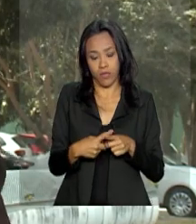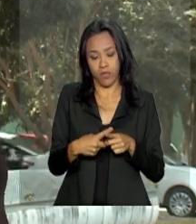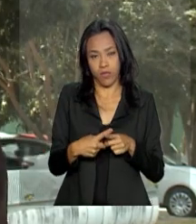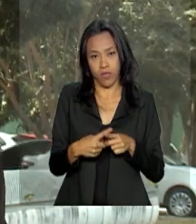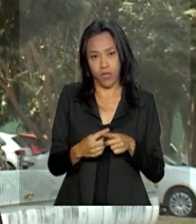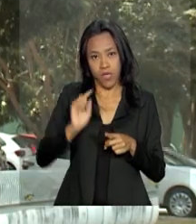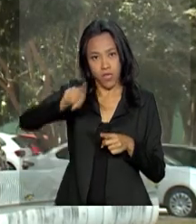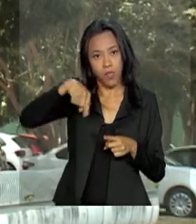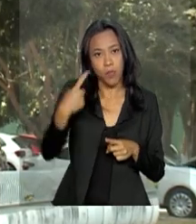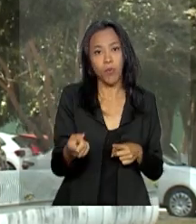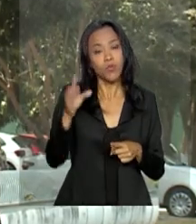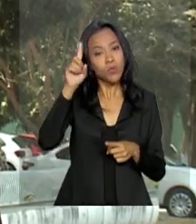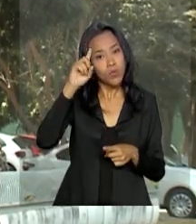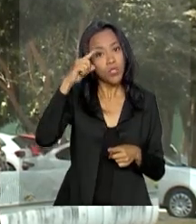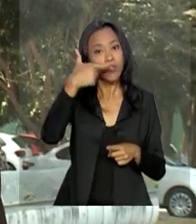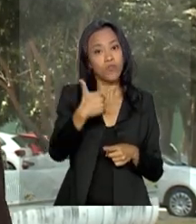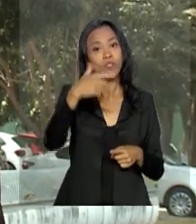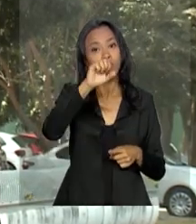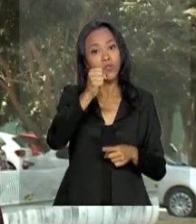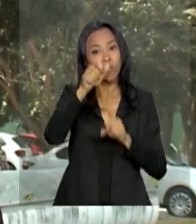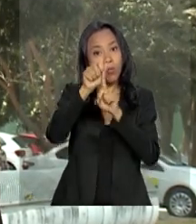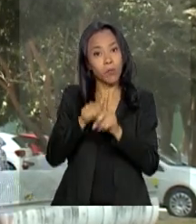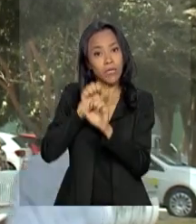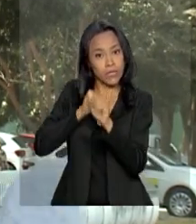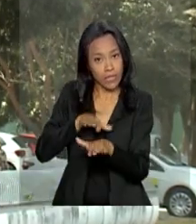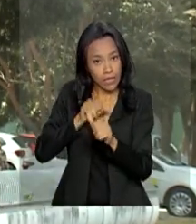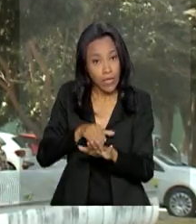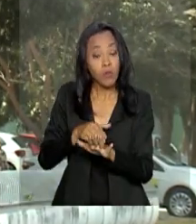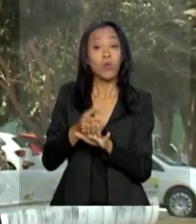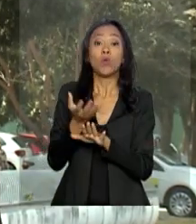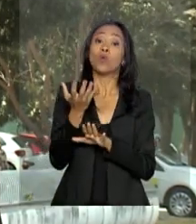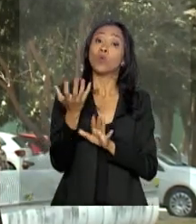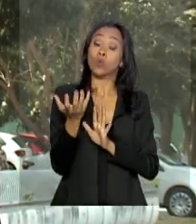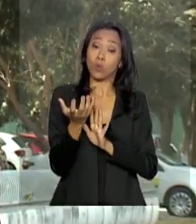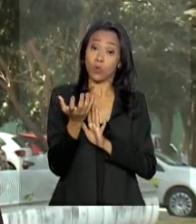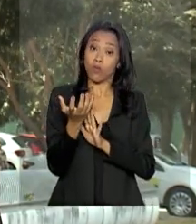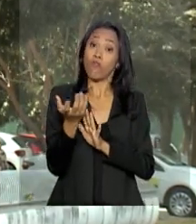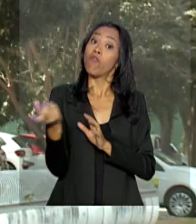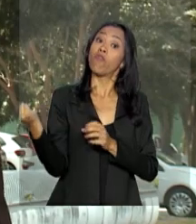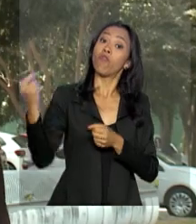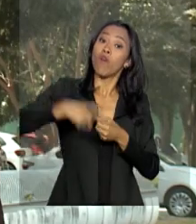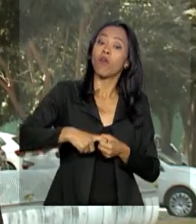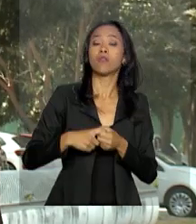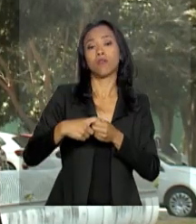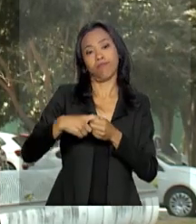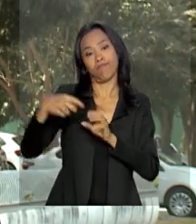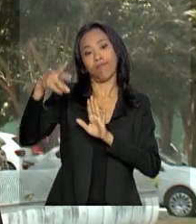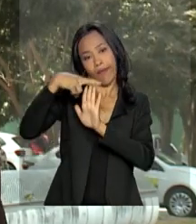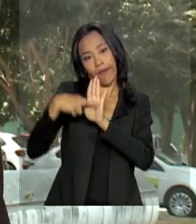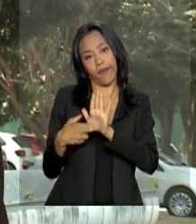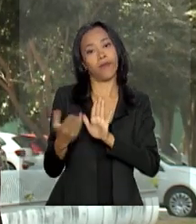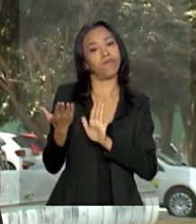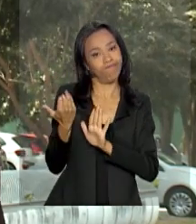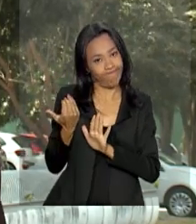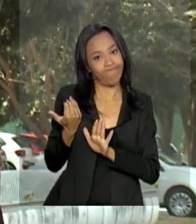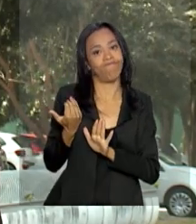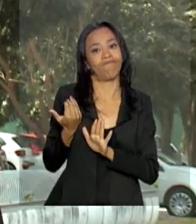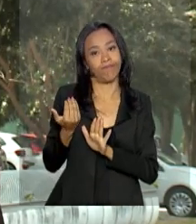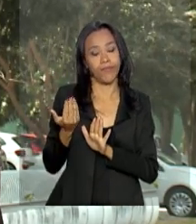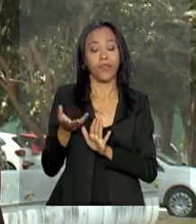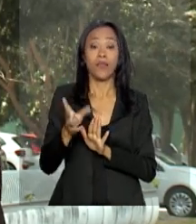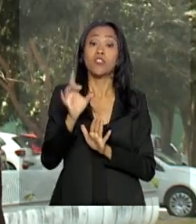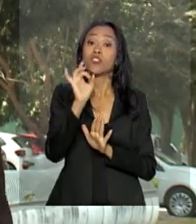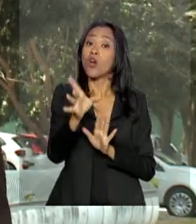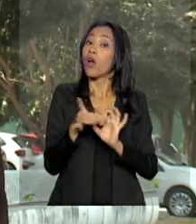dia depois do dia 28 de setembro a os sacs voltam às condições normais e só serão liberados para as